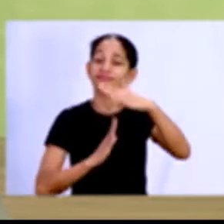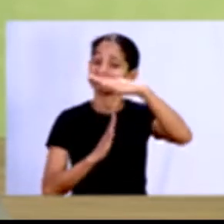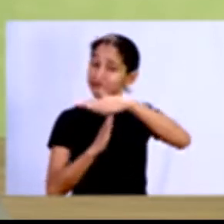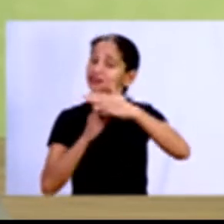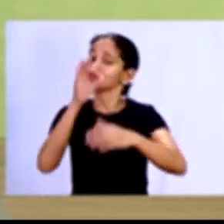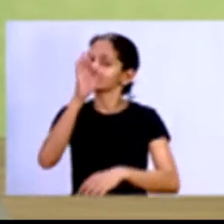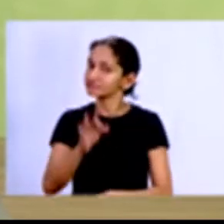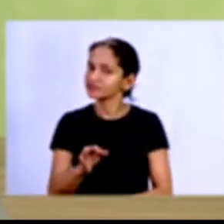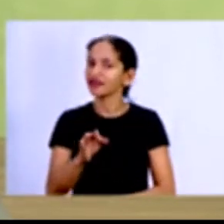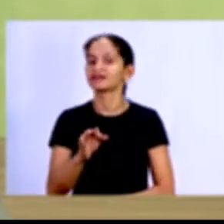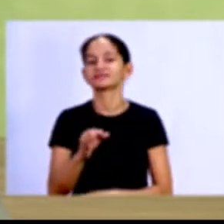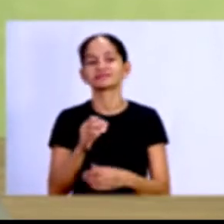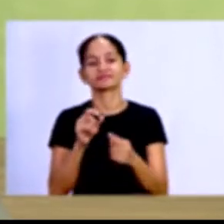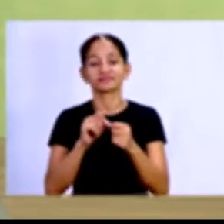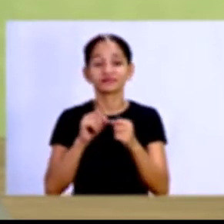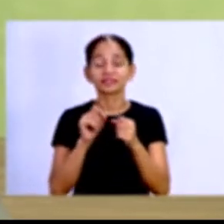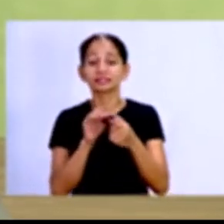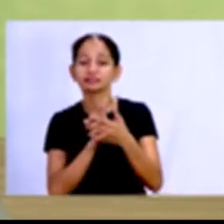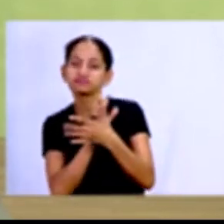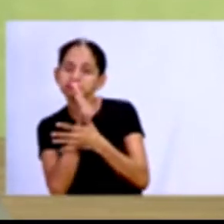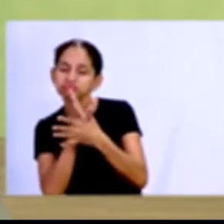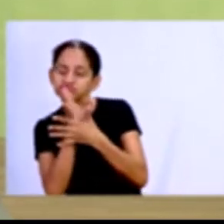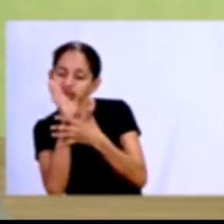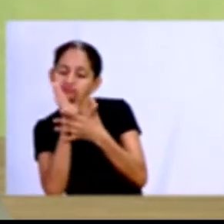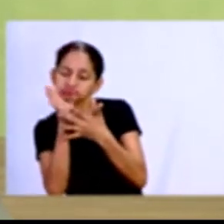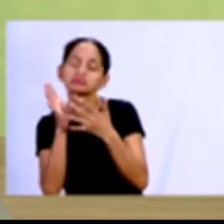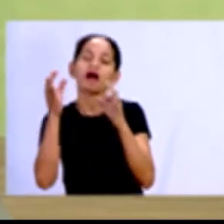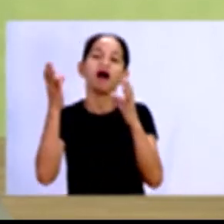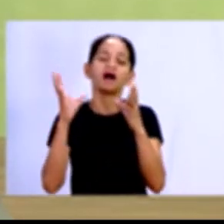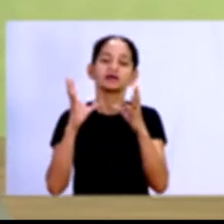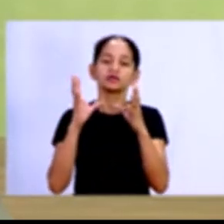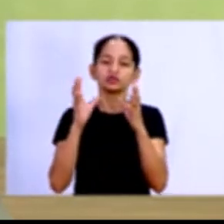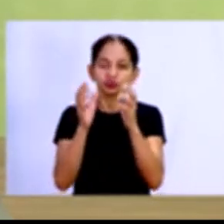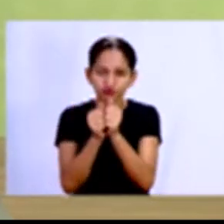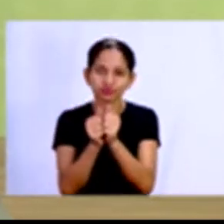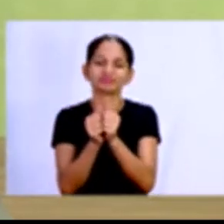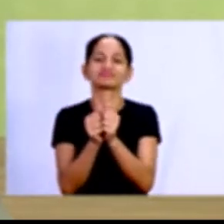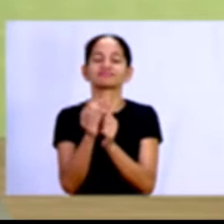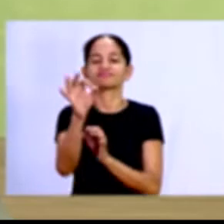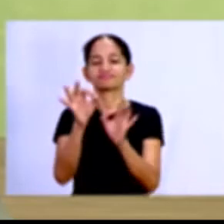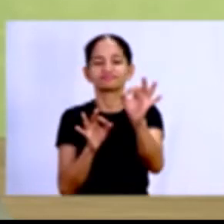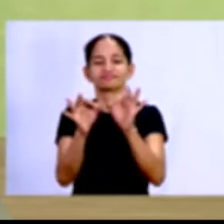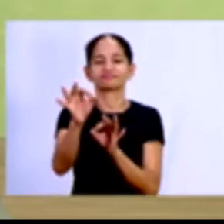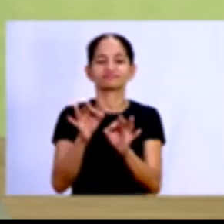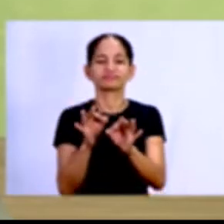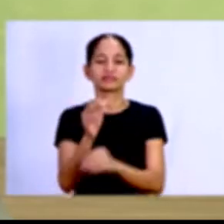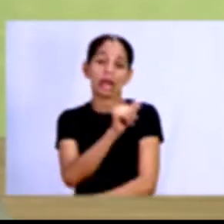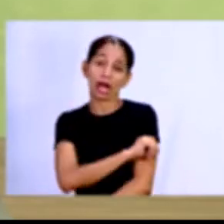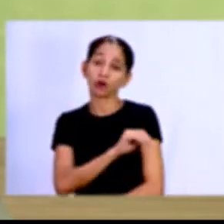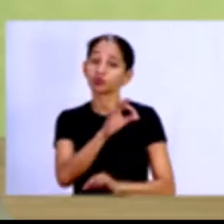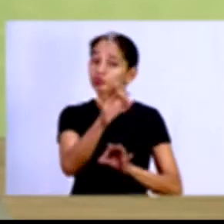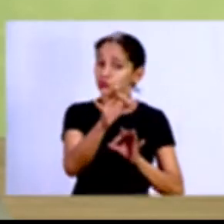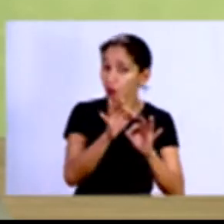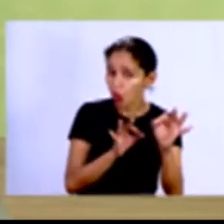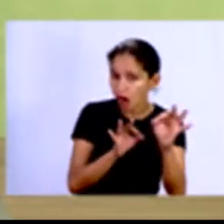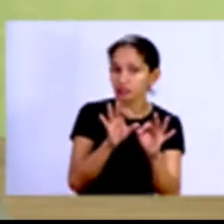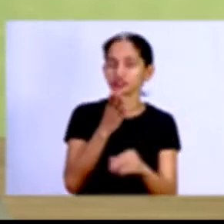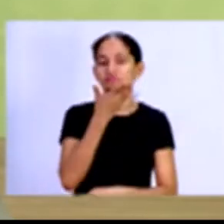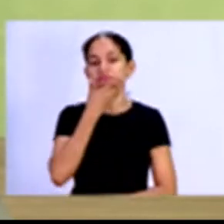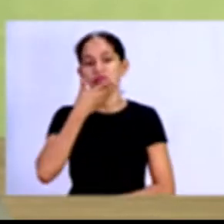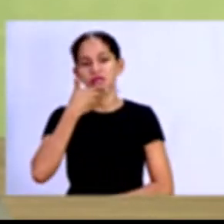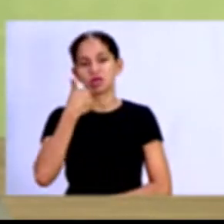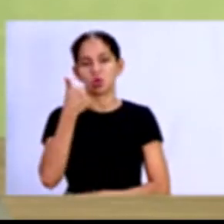Assim você consegue distribuir, consegue fazer suas atividades e vai ser um aluno muito mais organizado, mais